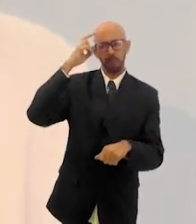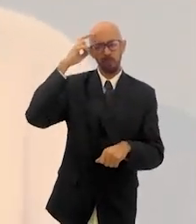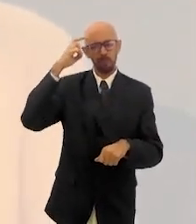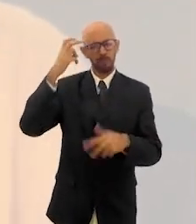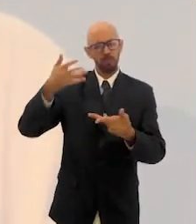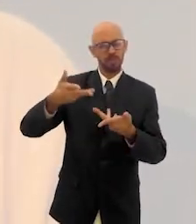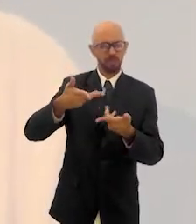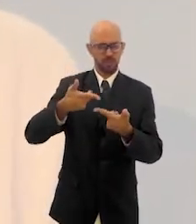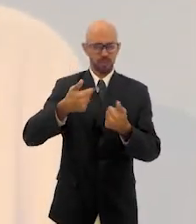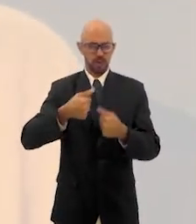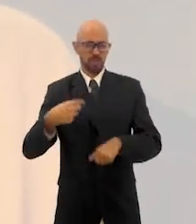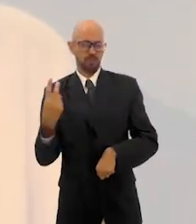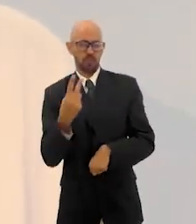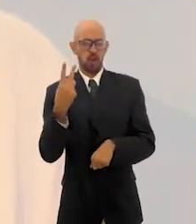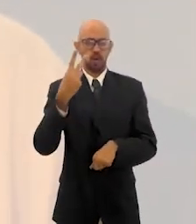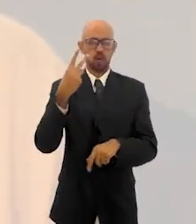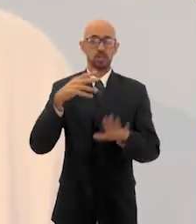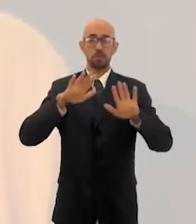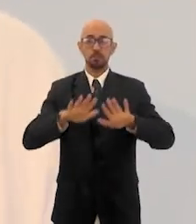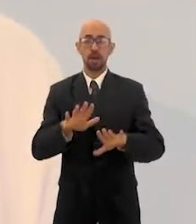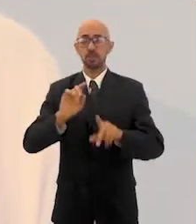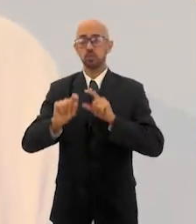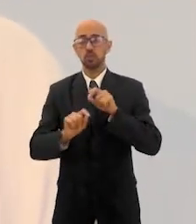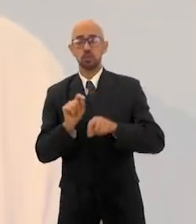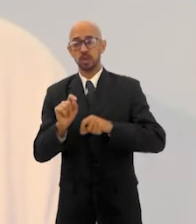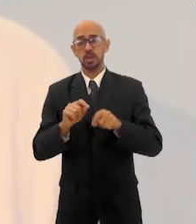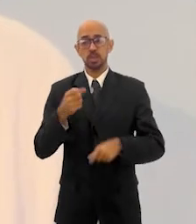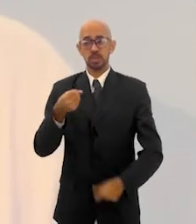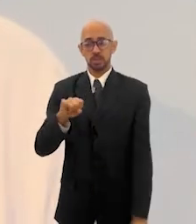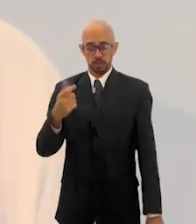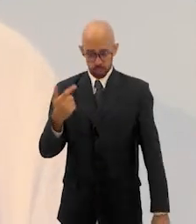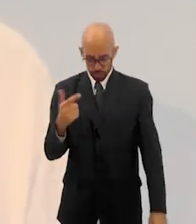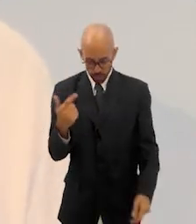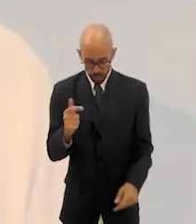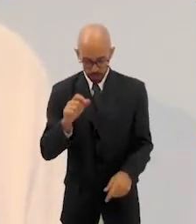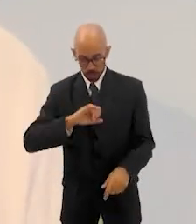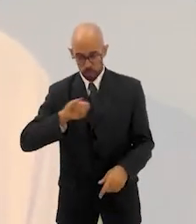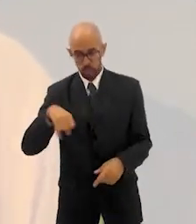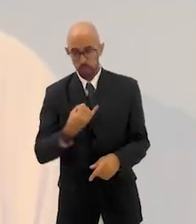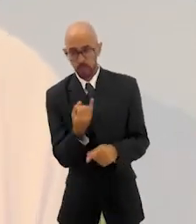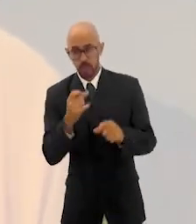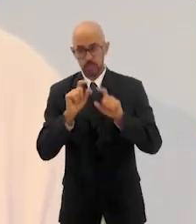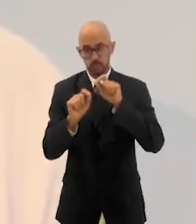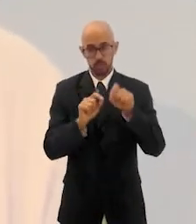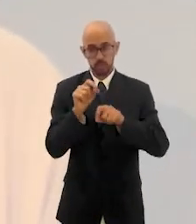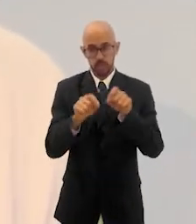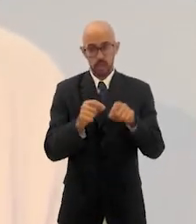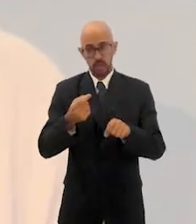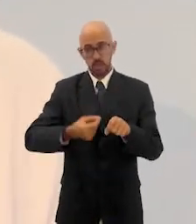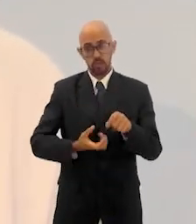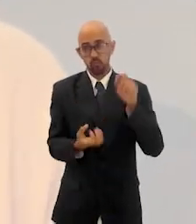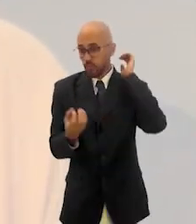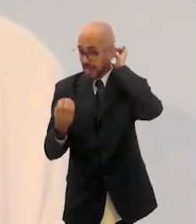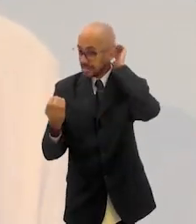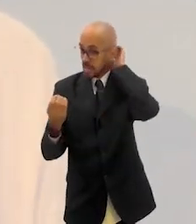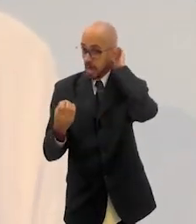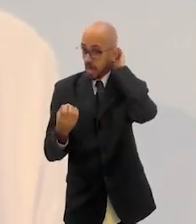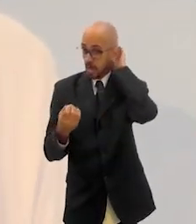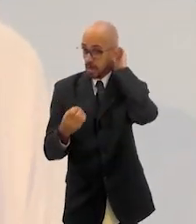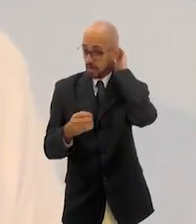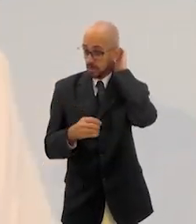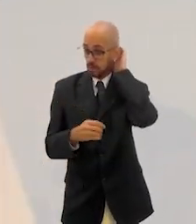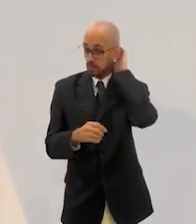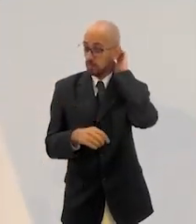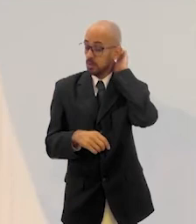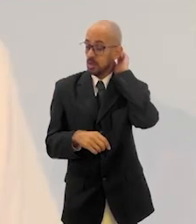culturalmente. Ao mesmo tempo, se você não tem a oportunidade, um jovem como eu na época, não tem a oportunidade justamente de sair de Salvador, você